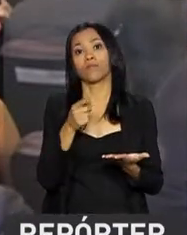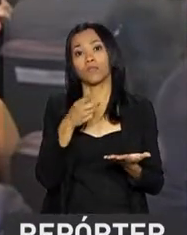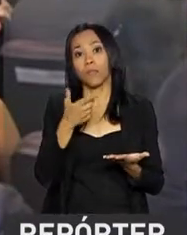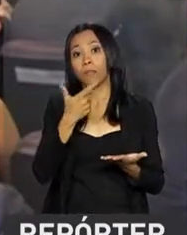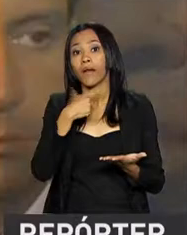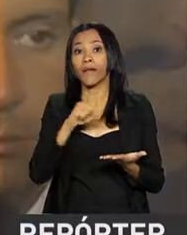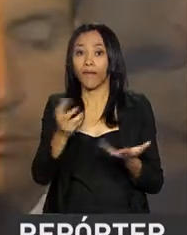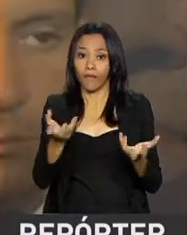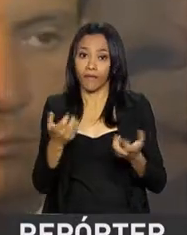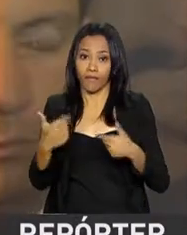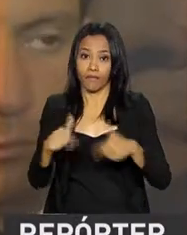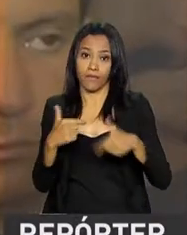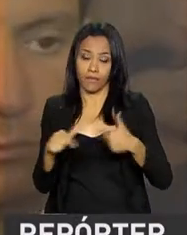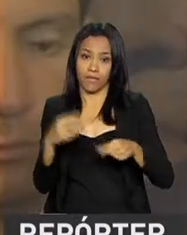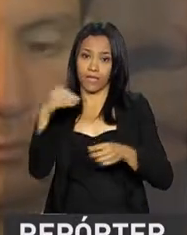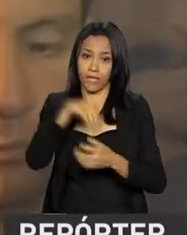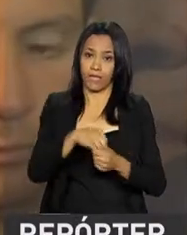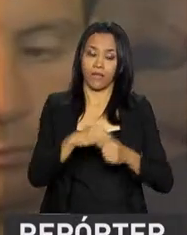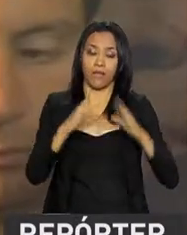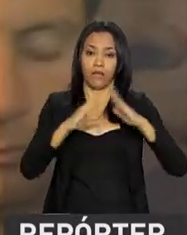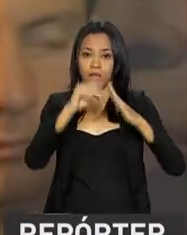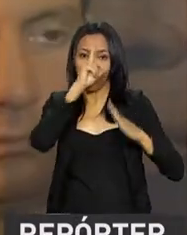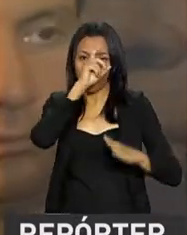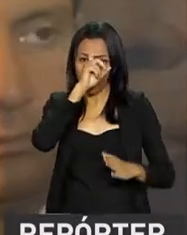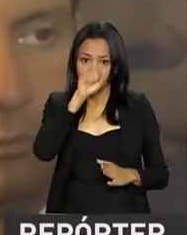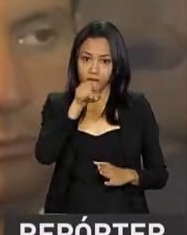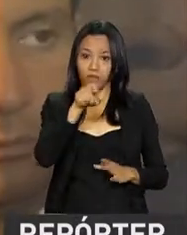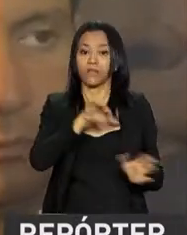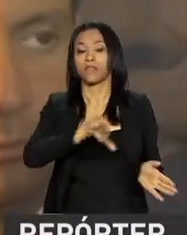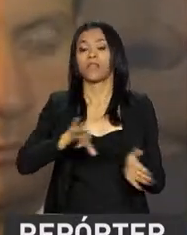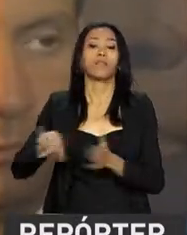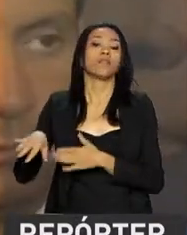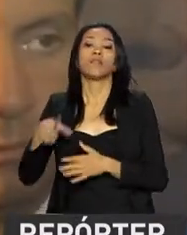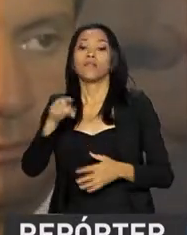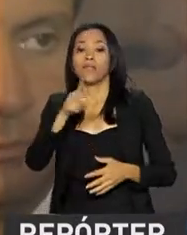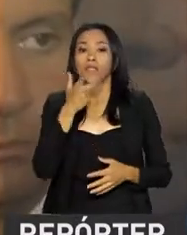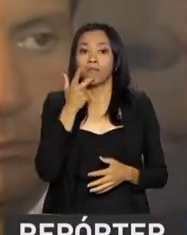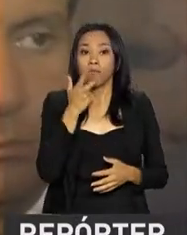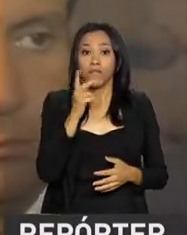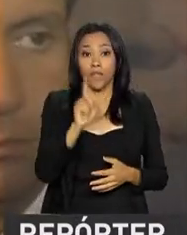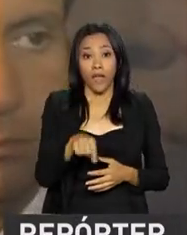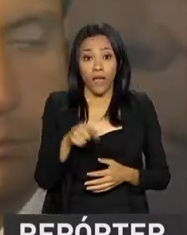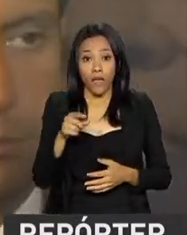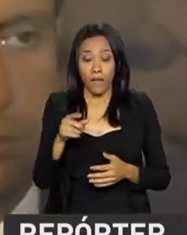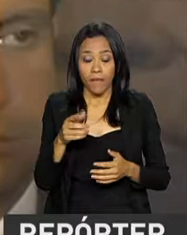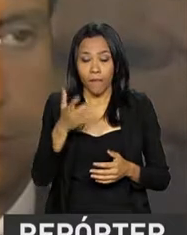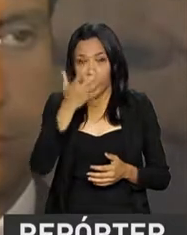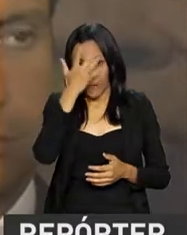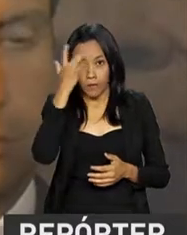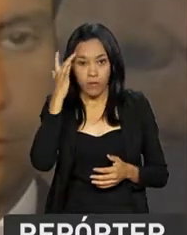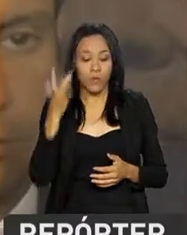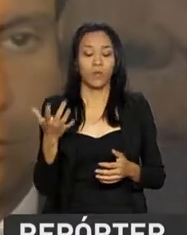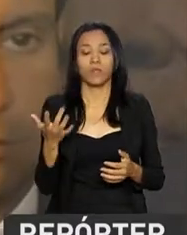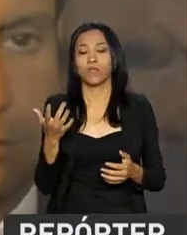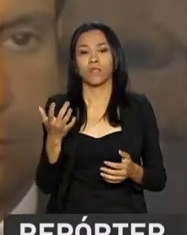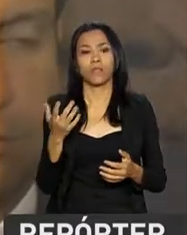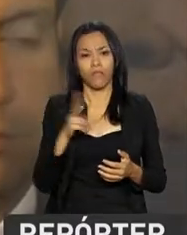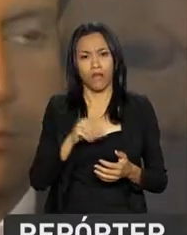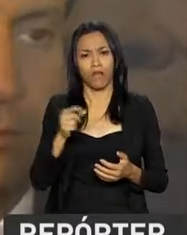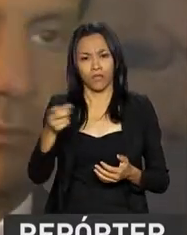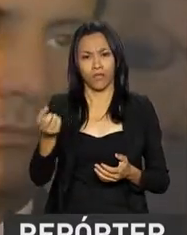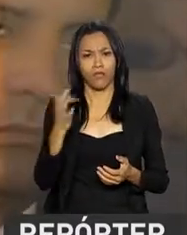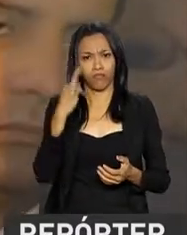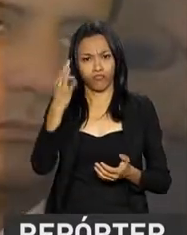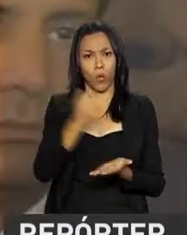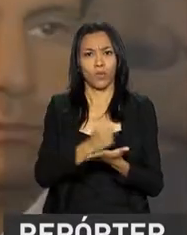federais do estado. As condições de contratação são as mesmas, apenas a especialização das pessoas que serão contratadas